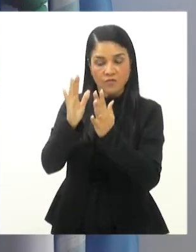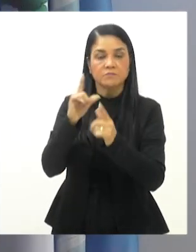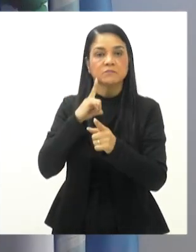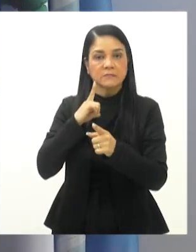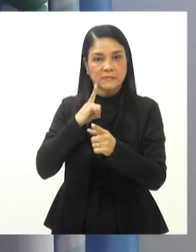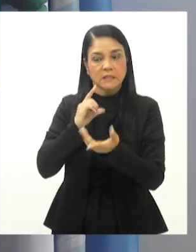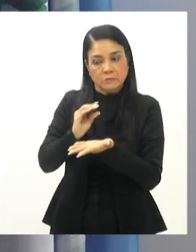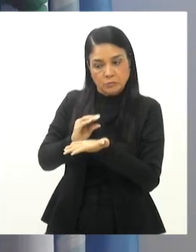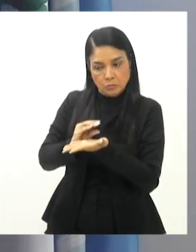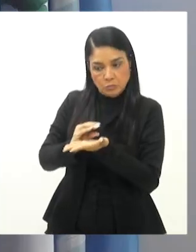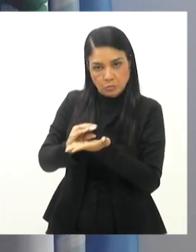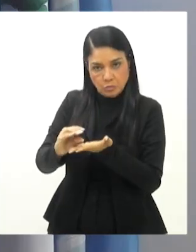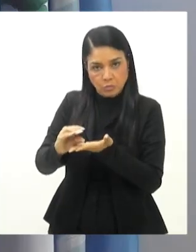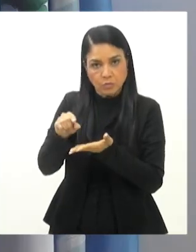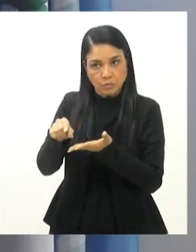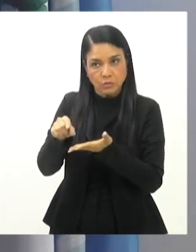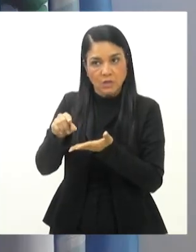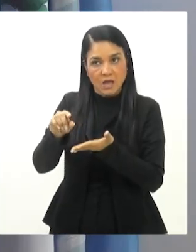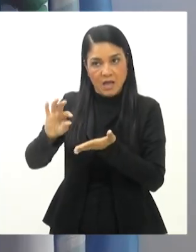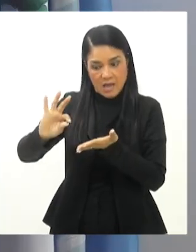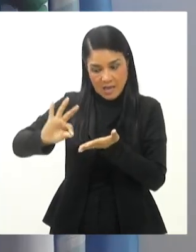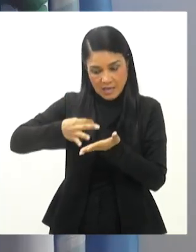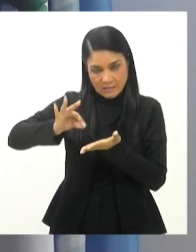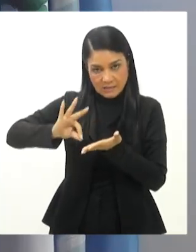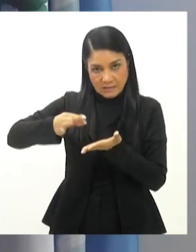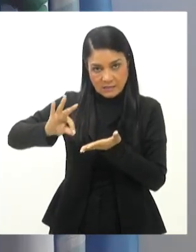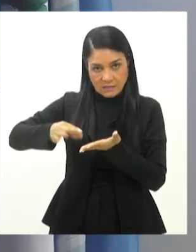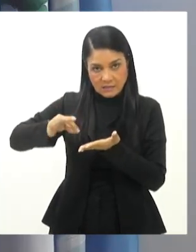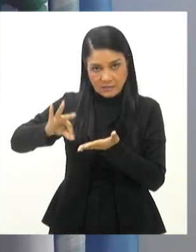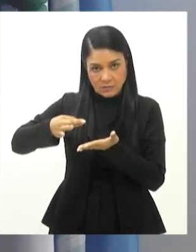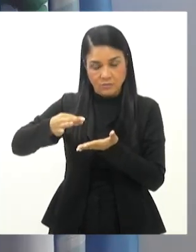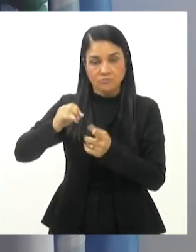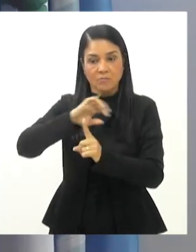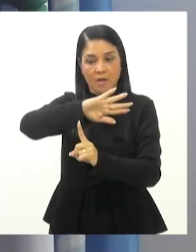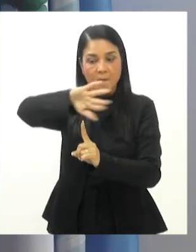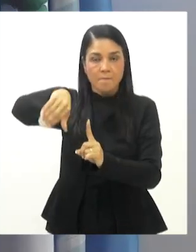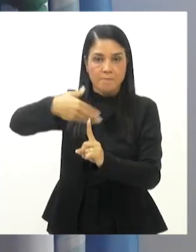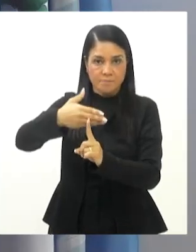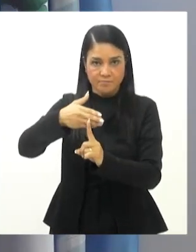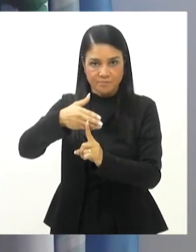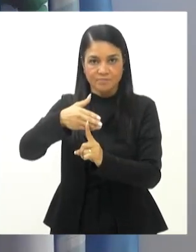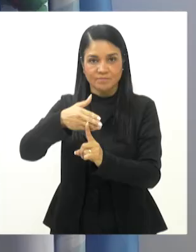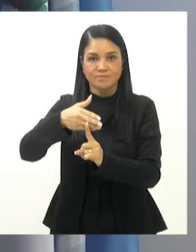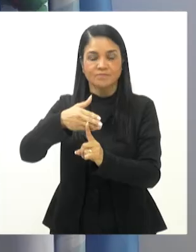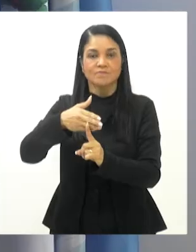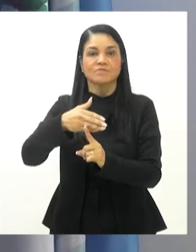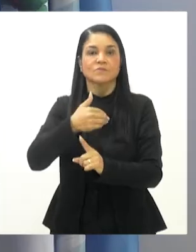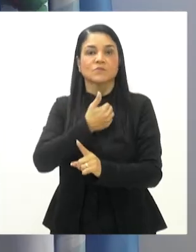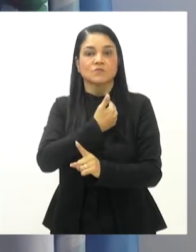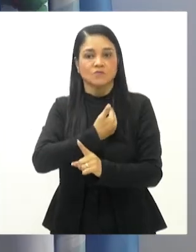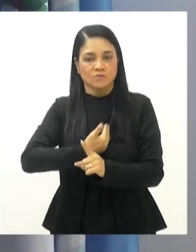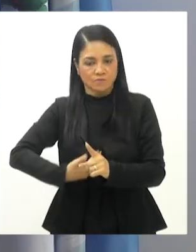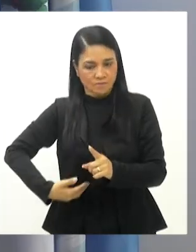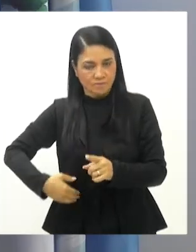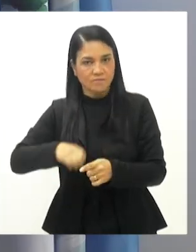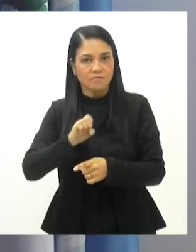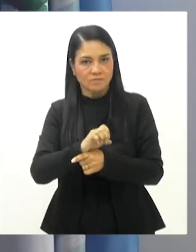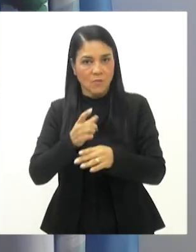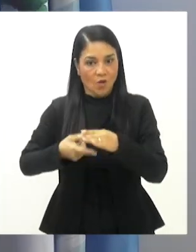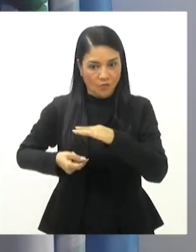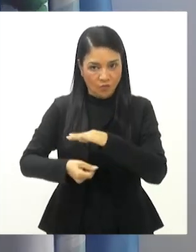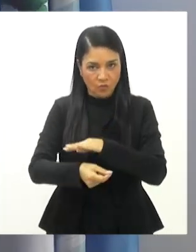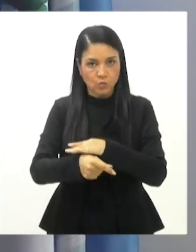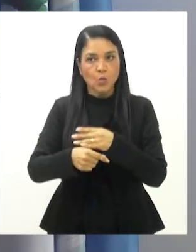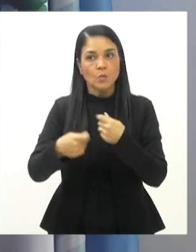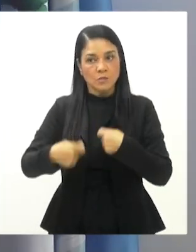recursos que são rubricas de âmbito ambiental, há fundos no governo do Estado para isso, e já antecipo, a